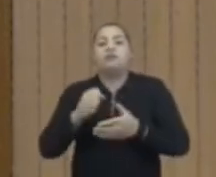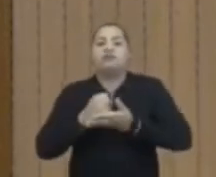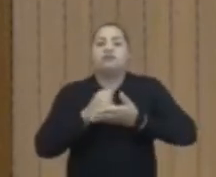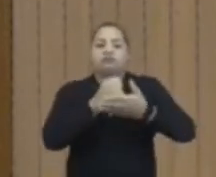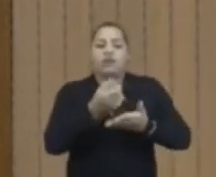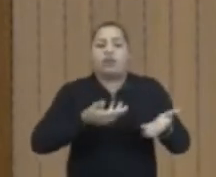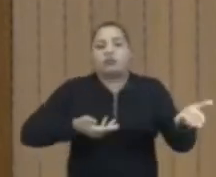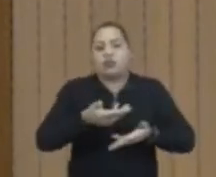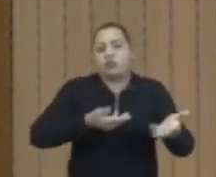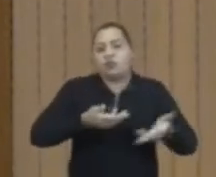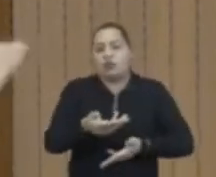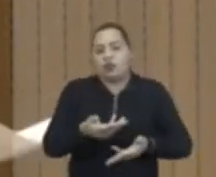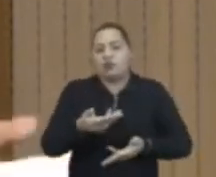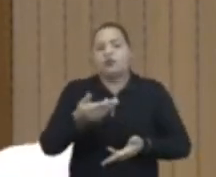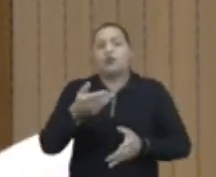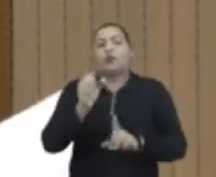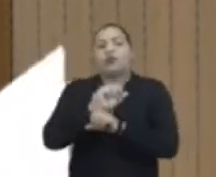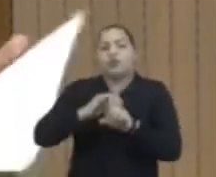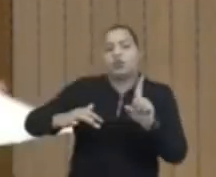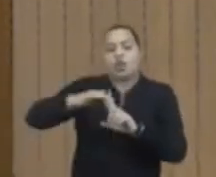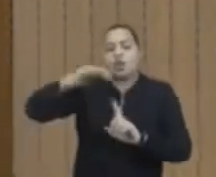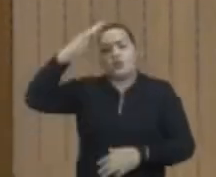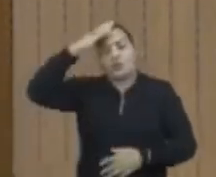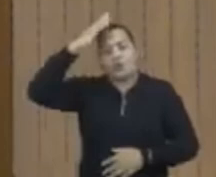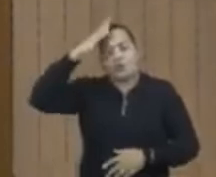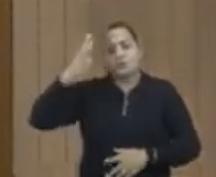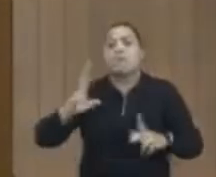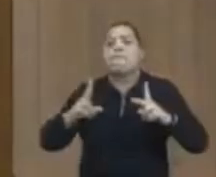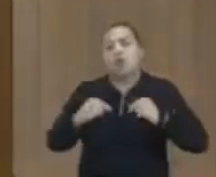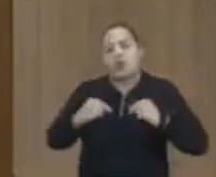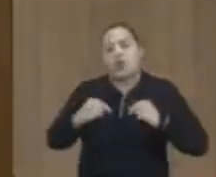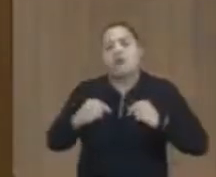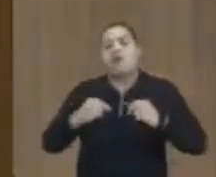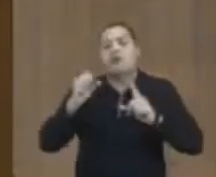sociedade paraense merece. Sociedade que é especialmente